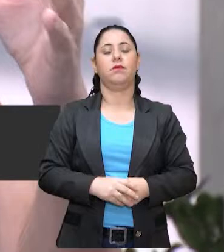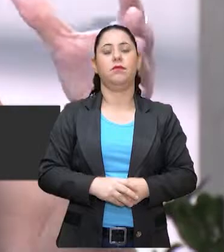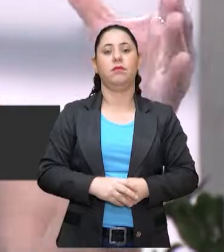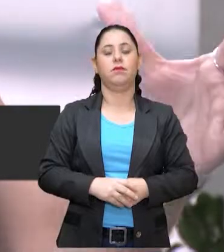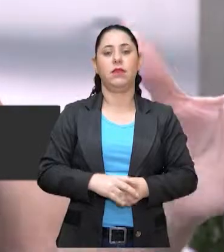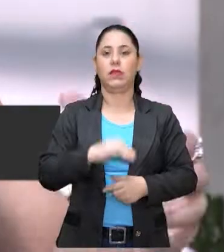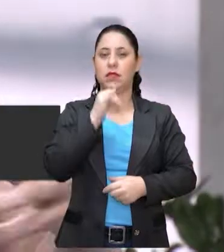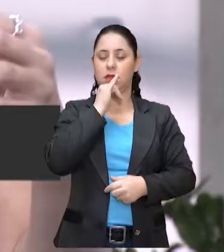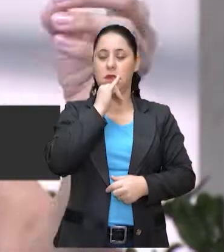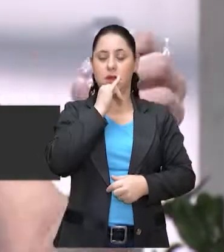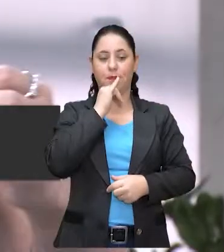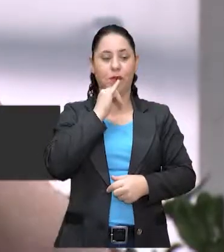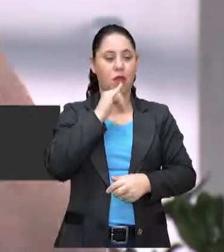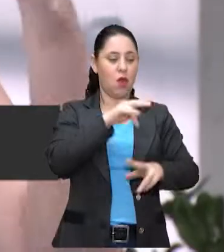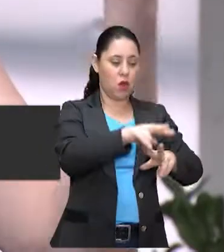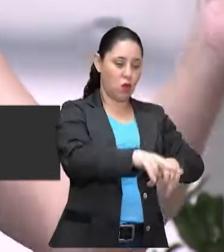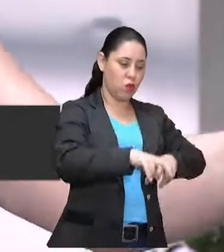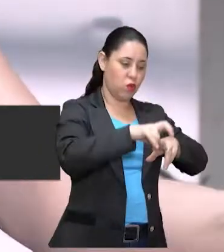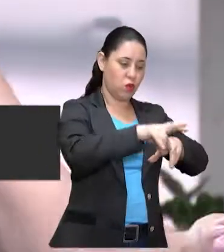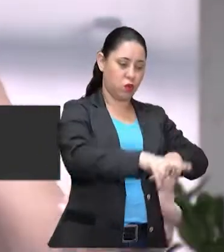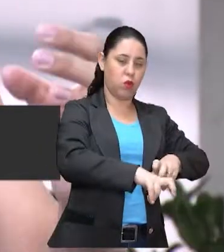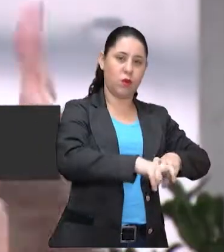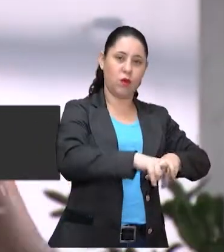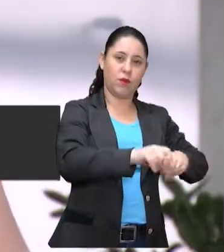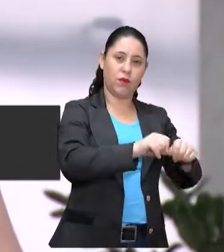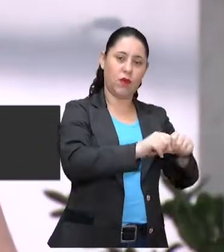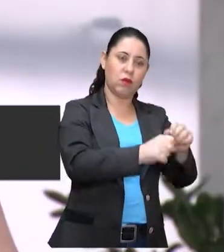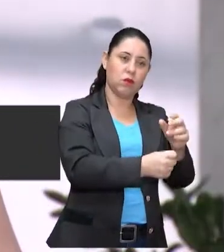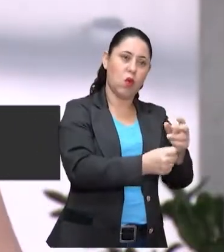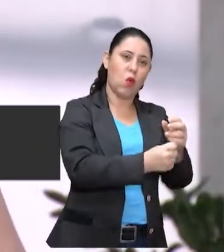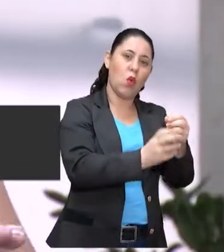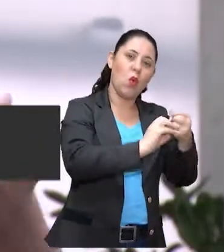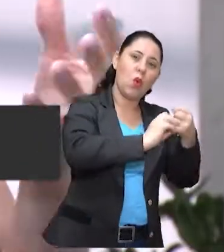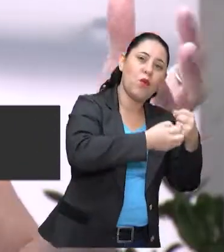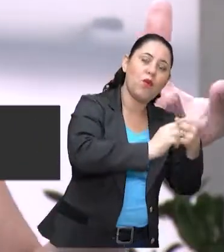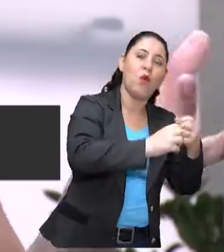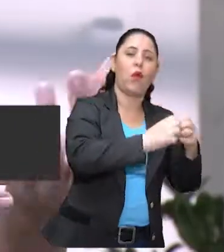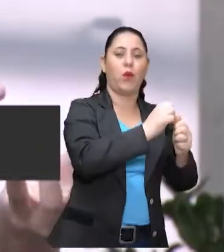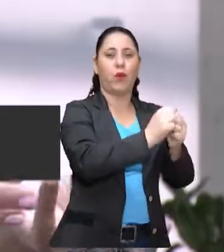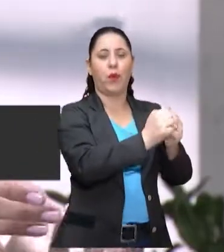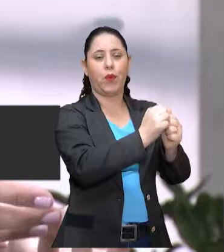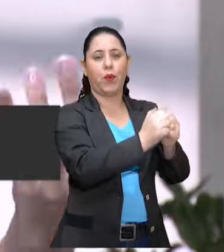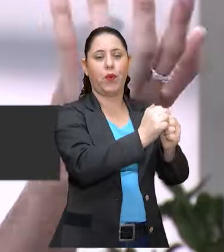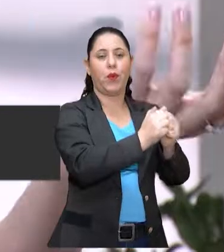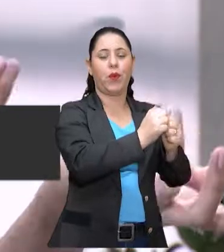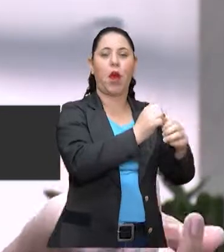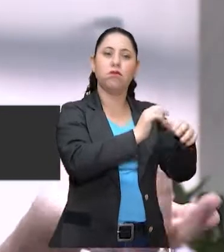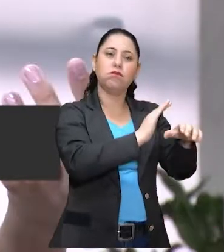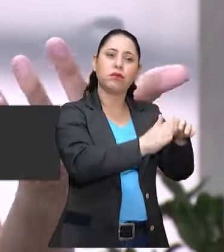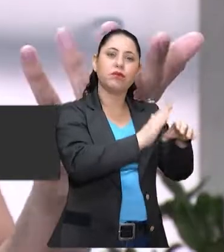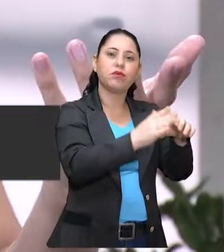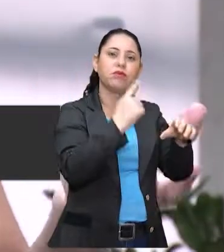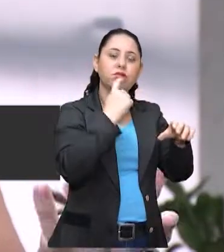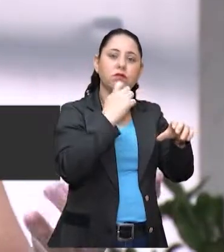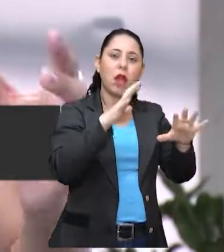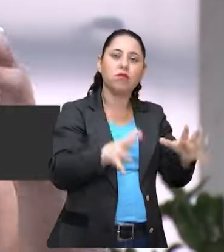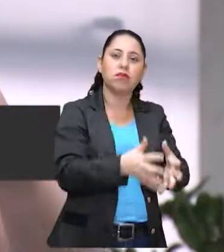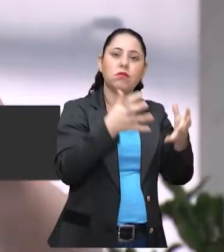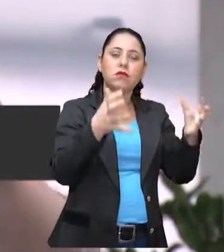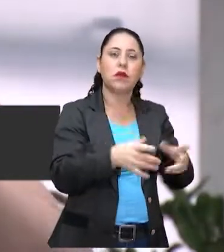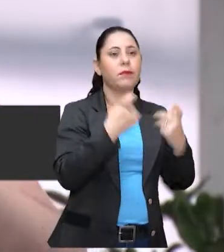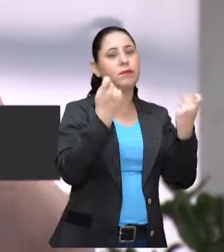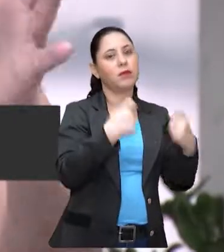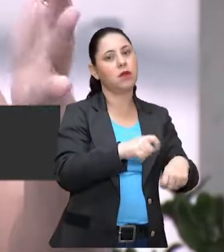é quem coloca a comida, o arroz, o feijão, a alface, o tomate na nossa mesa, ele vai precisar usar em alguma medida algum agrotóxico